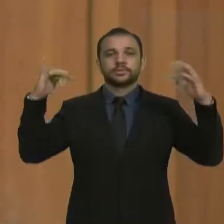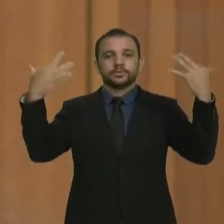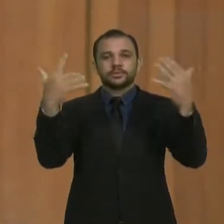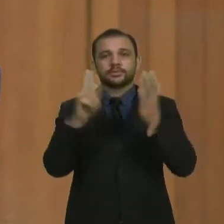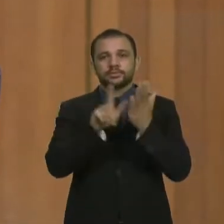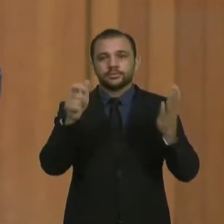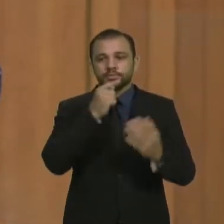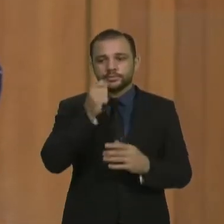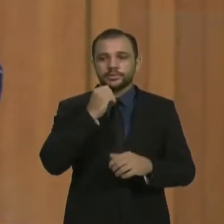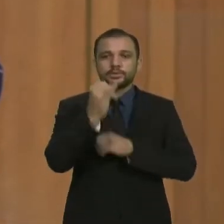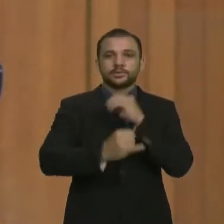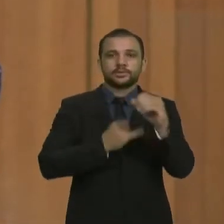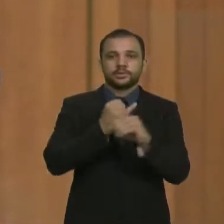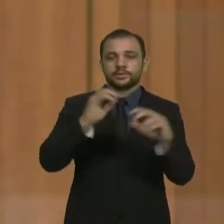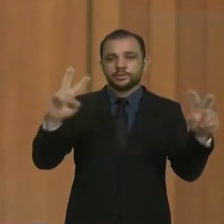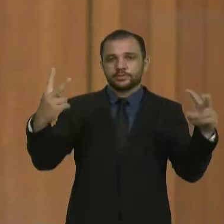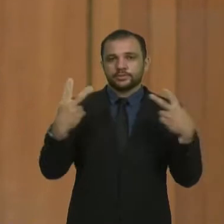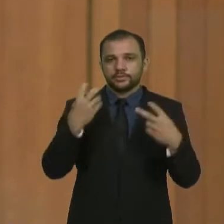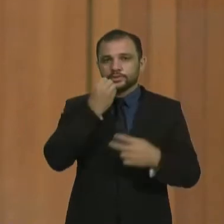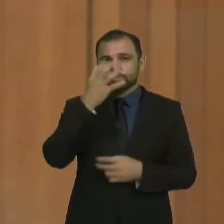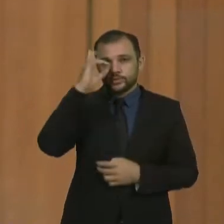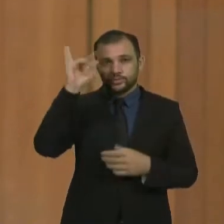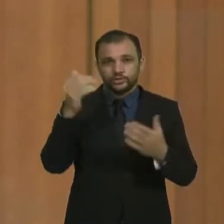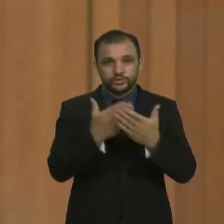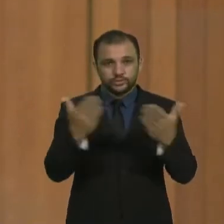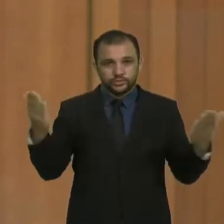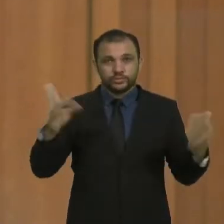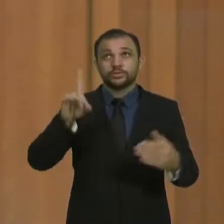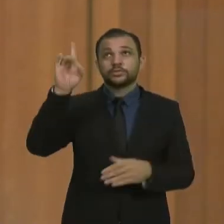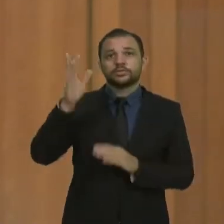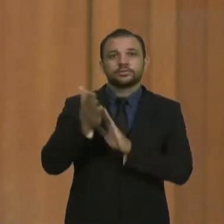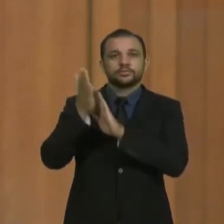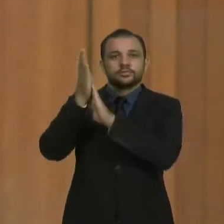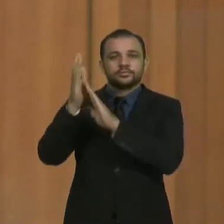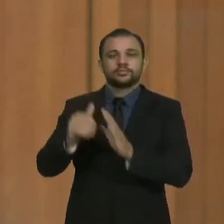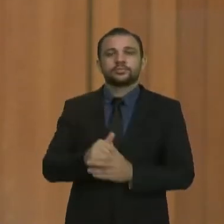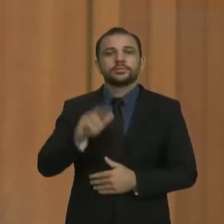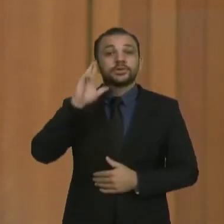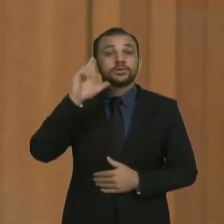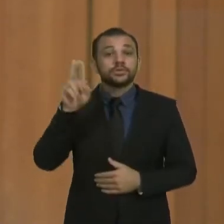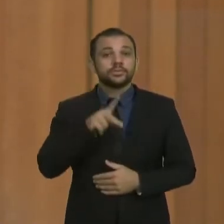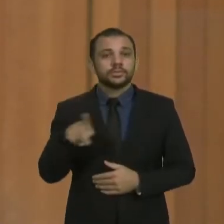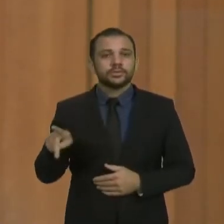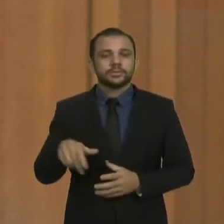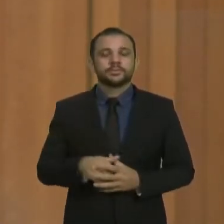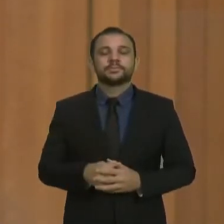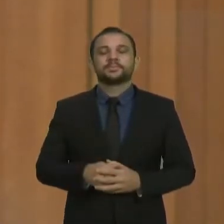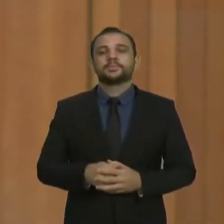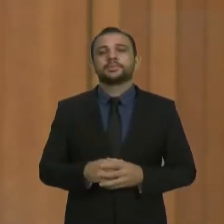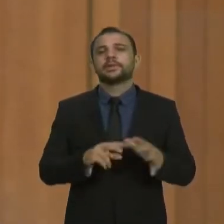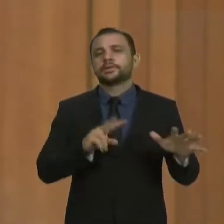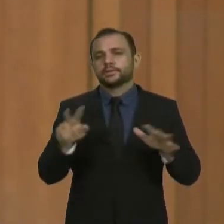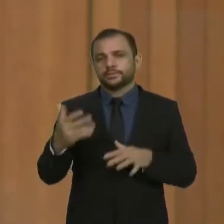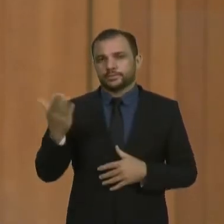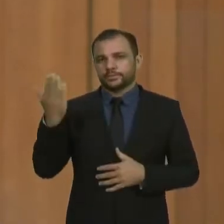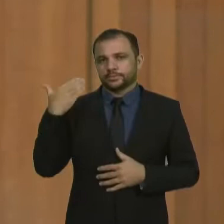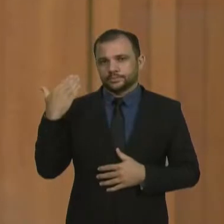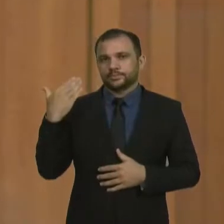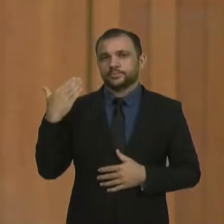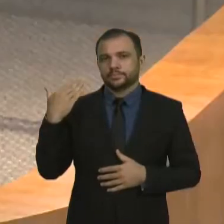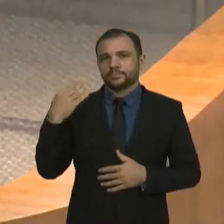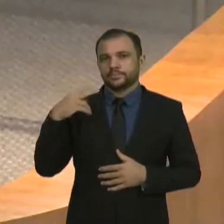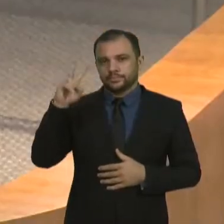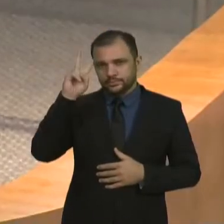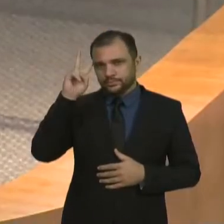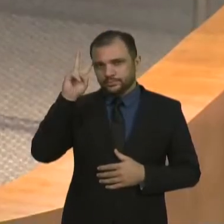TV Assembleia, nosso mais cordial bom dia, que Deus seja louvado. Senhor presidente, na semana passada, na última